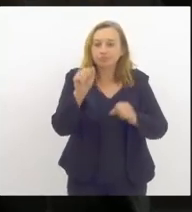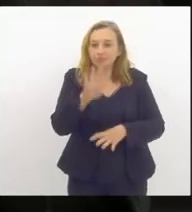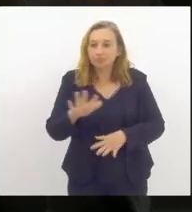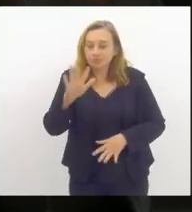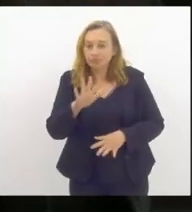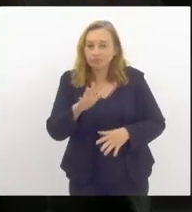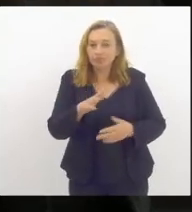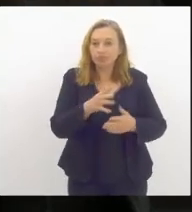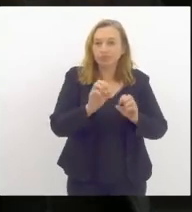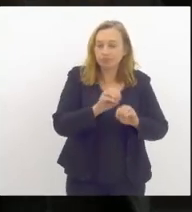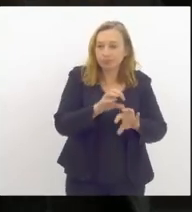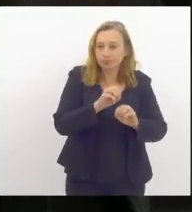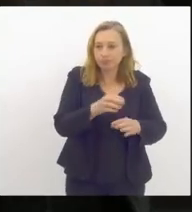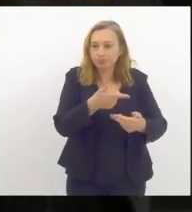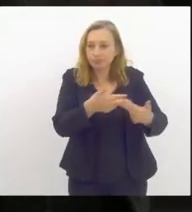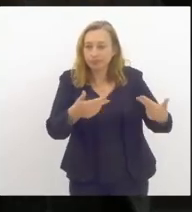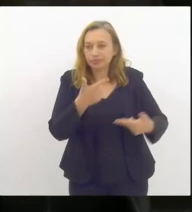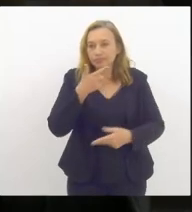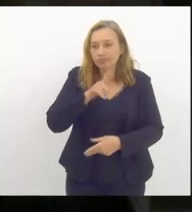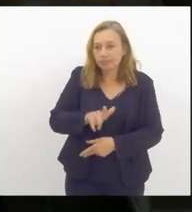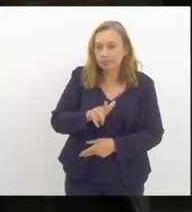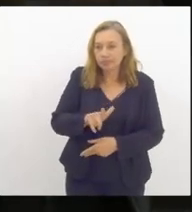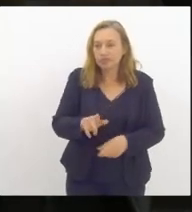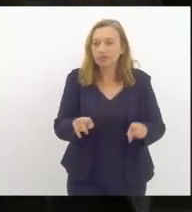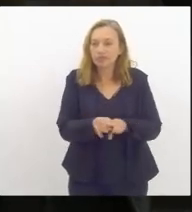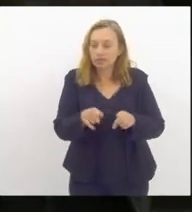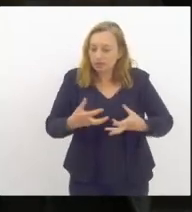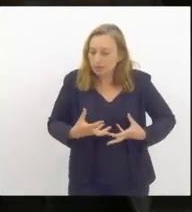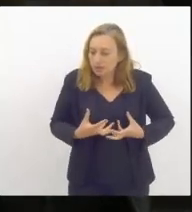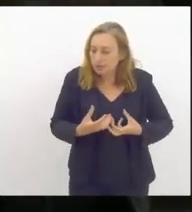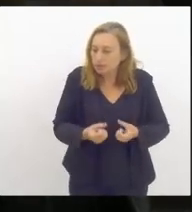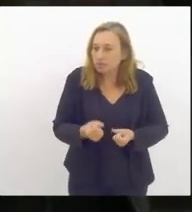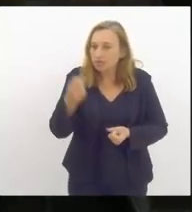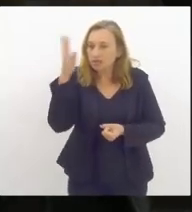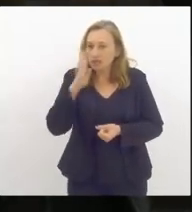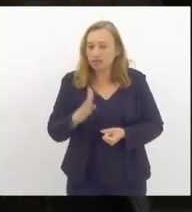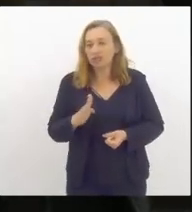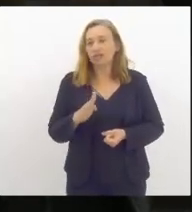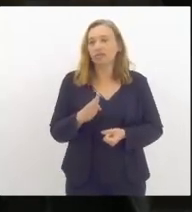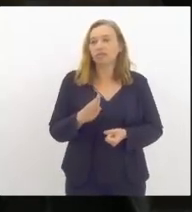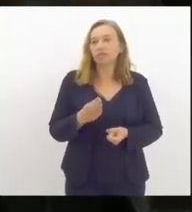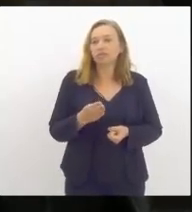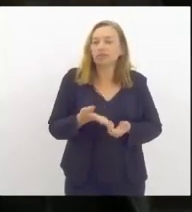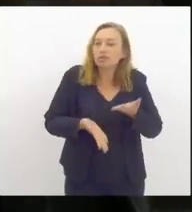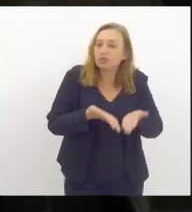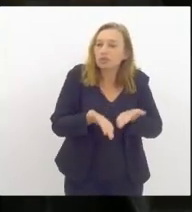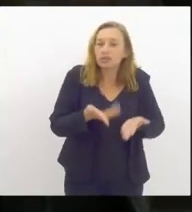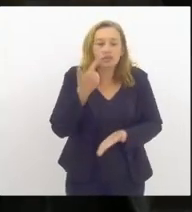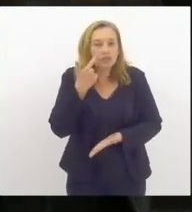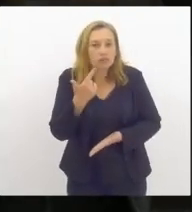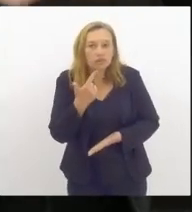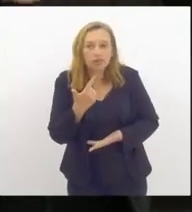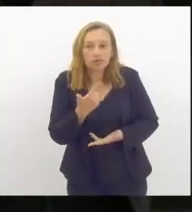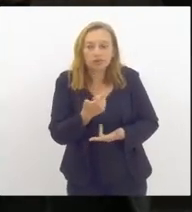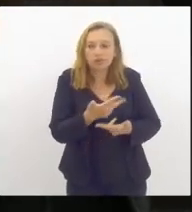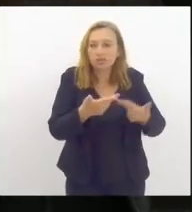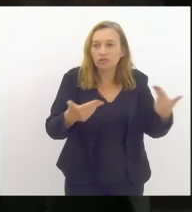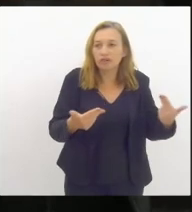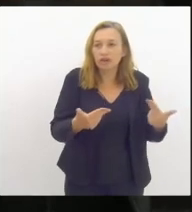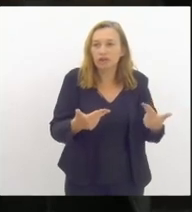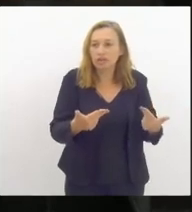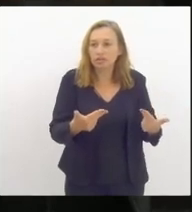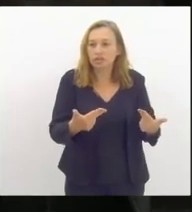a educação por lindo lembro também que o Brasil o país já que o alimento histórica nem que o país acolhimento E convivemos aqui onde as pessoas